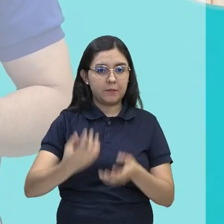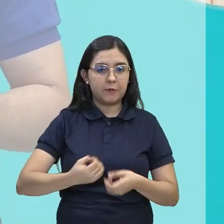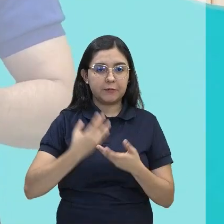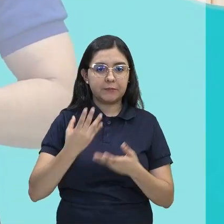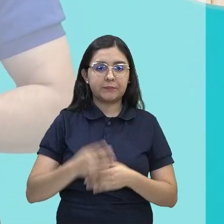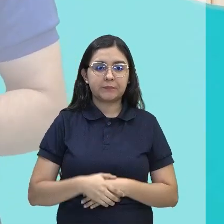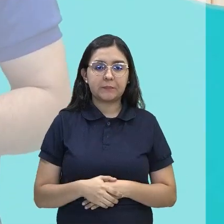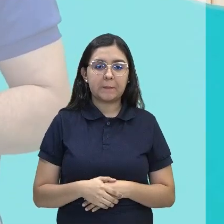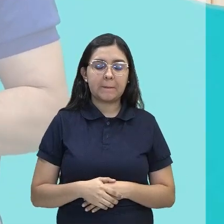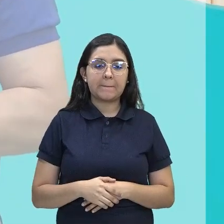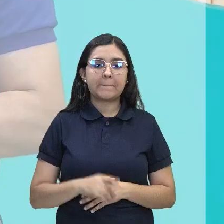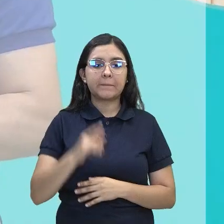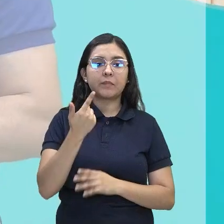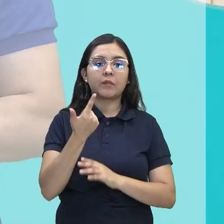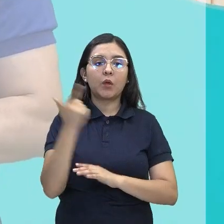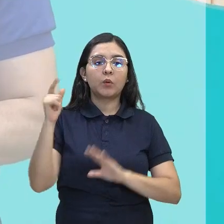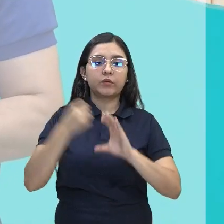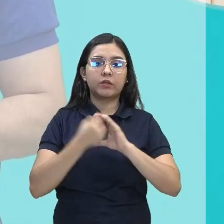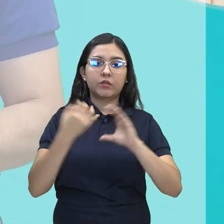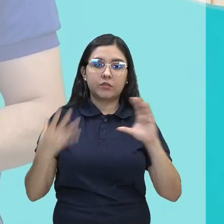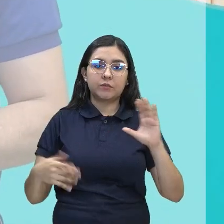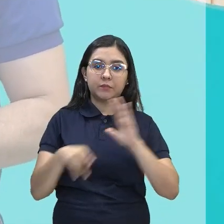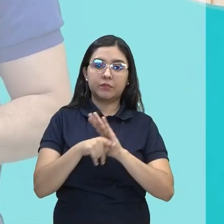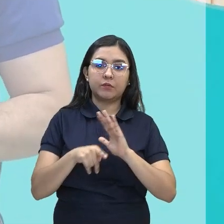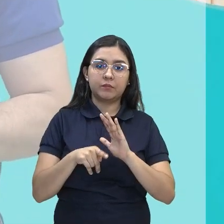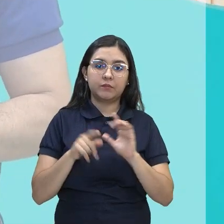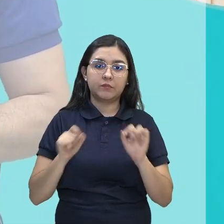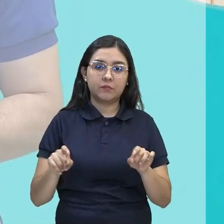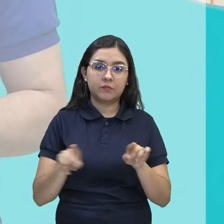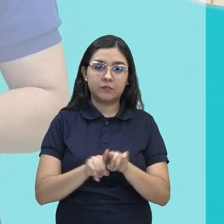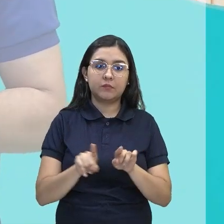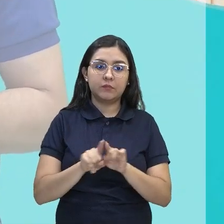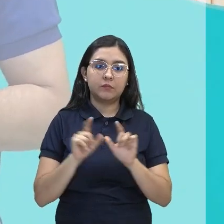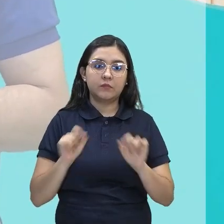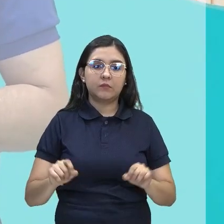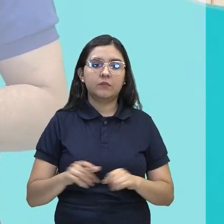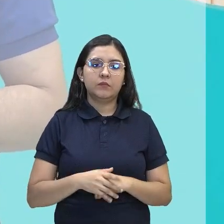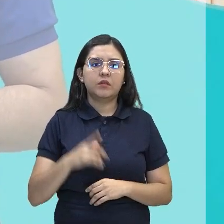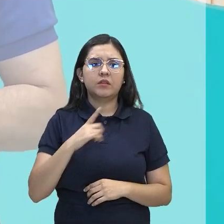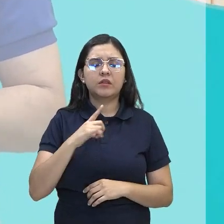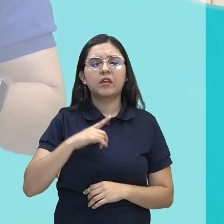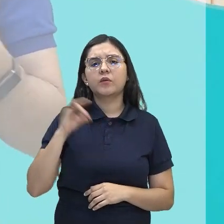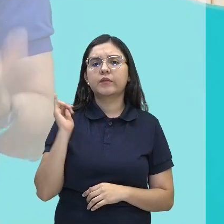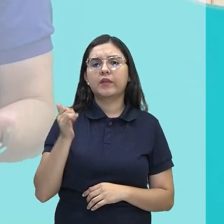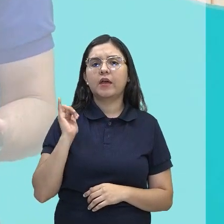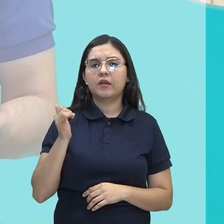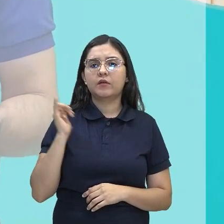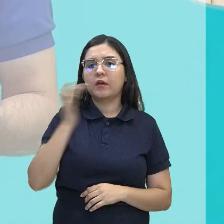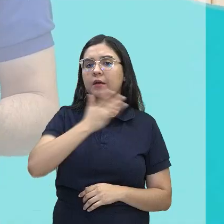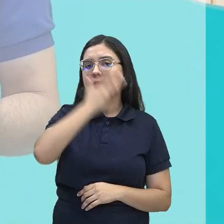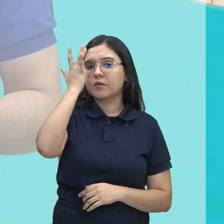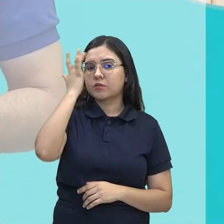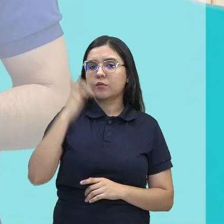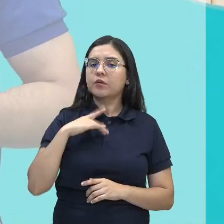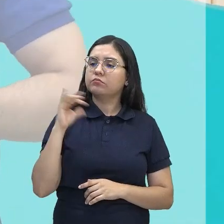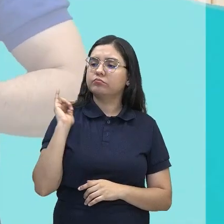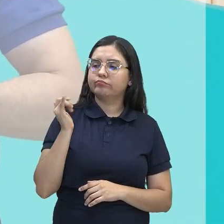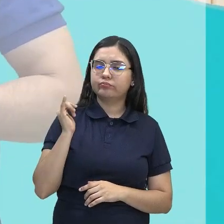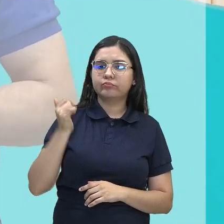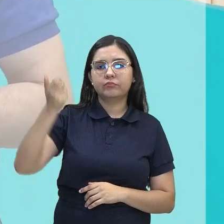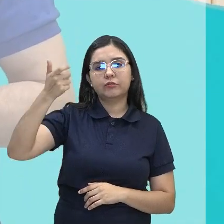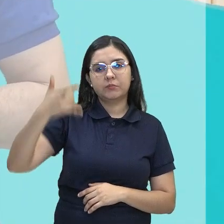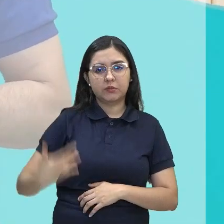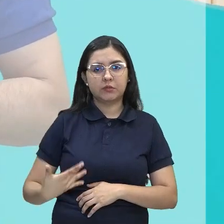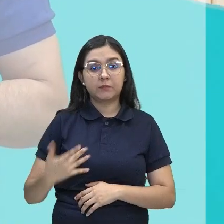poesia. Outro aspecto da prosa, olha só, presença de um narrador, ou seja, alguém conta essa história, alguém escreve essa história. Já